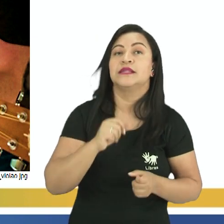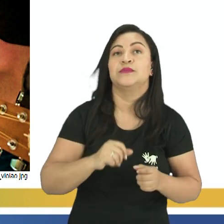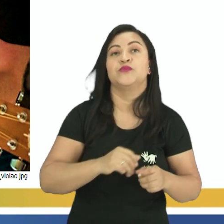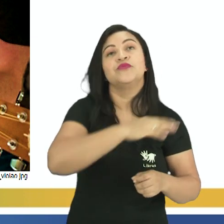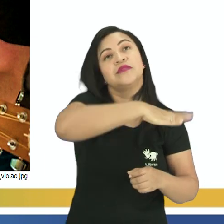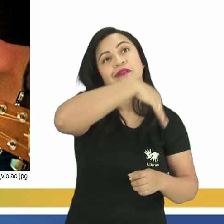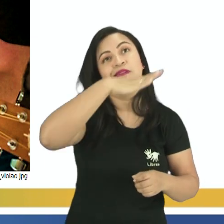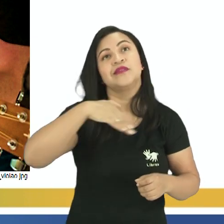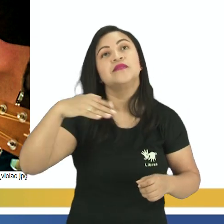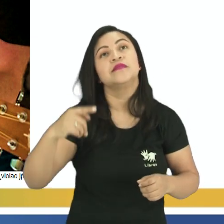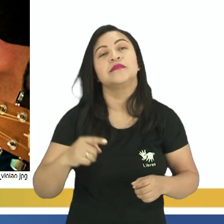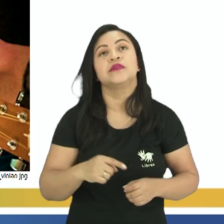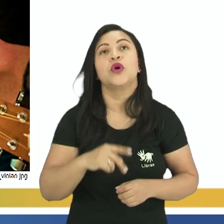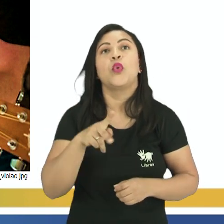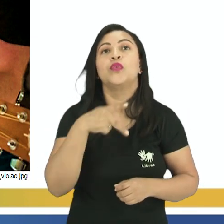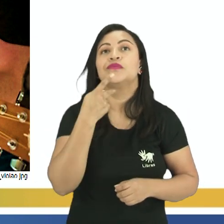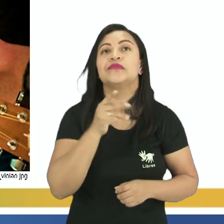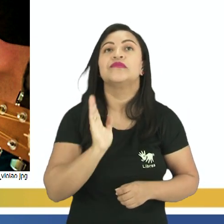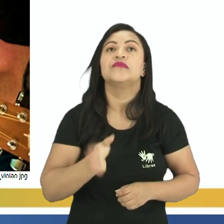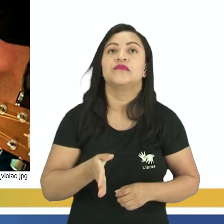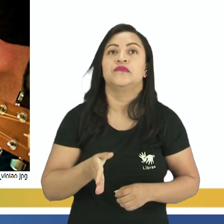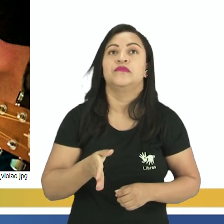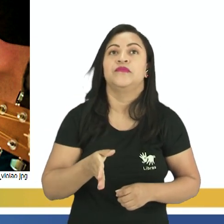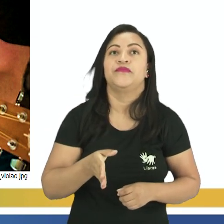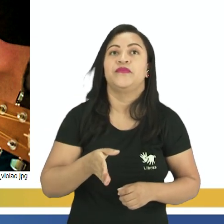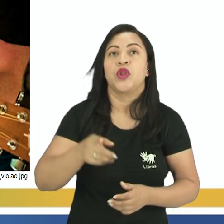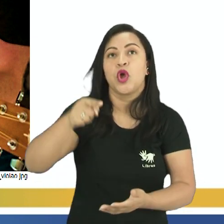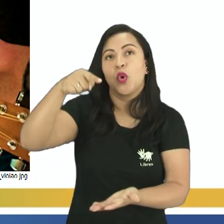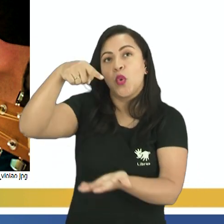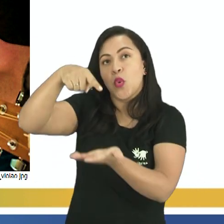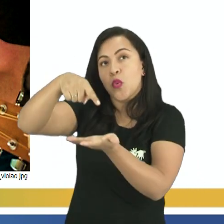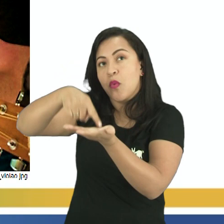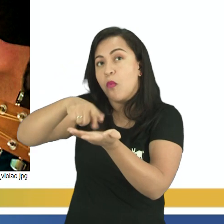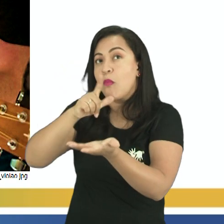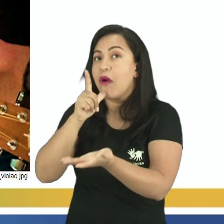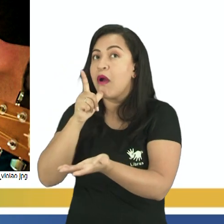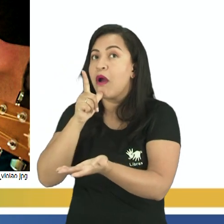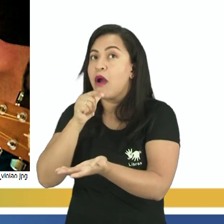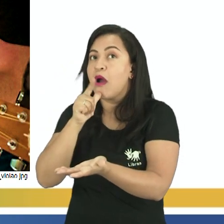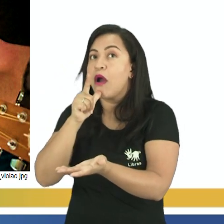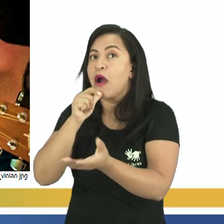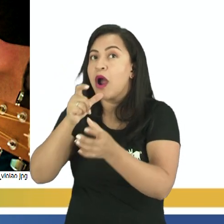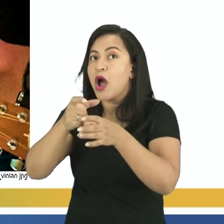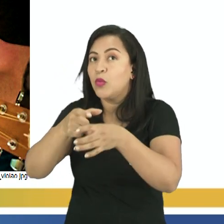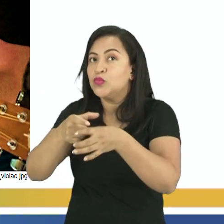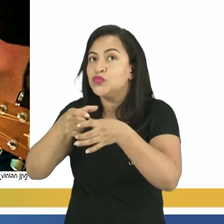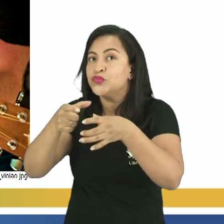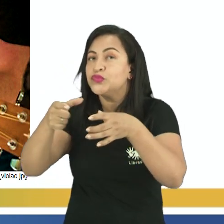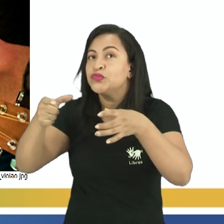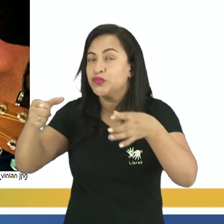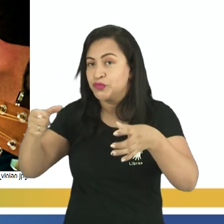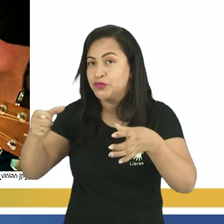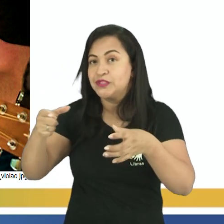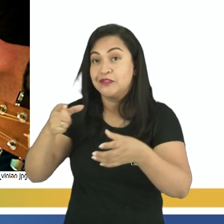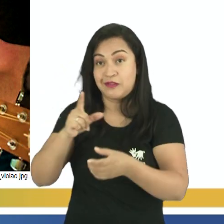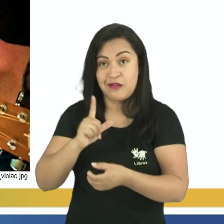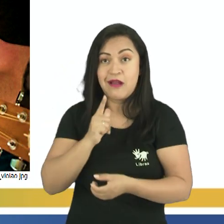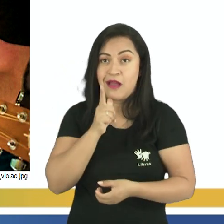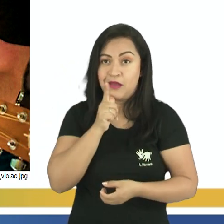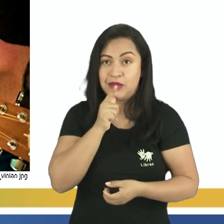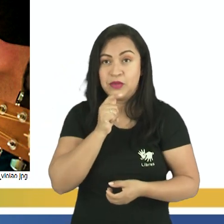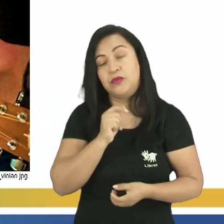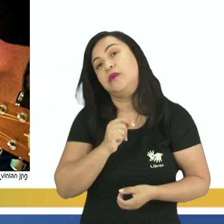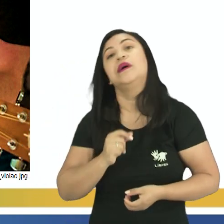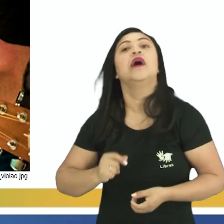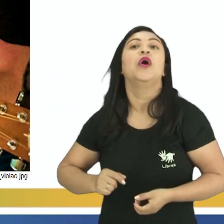mecânicas. O exemplo que eu já falei para vocês, tocando a superfície da água, causando perturbação na superfície da água.